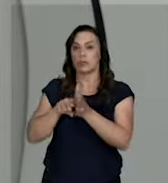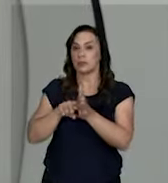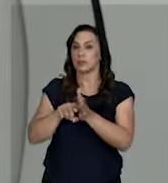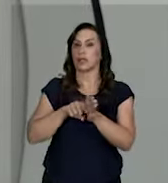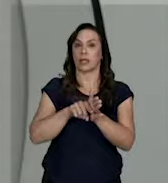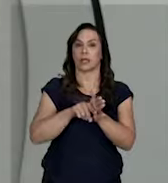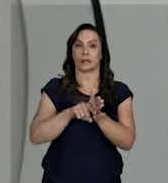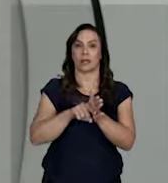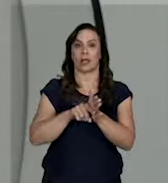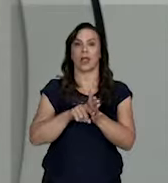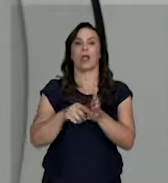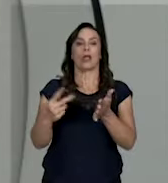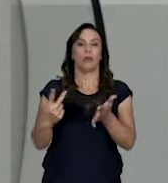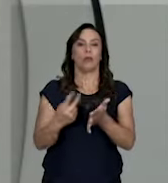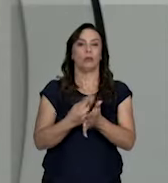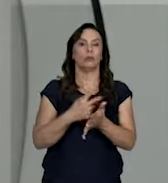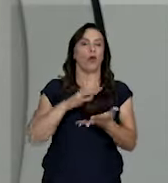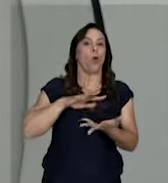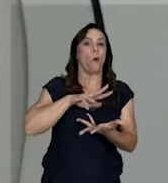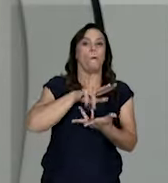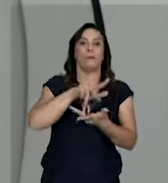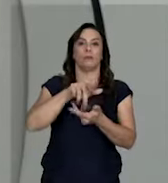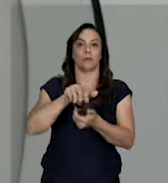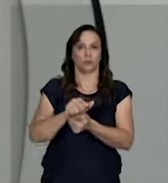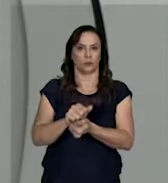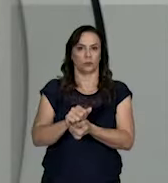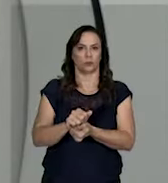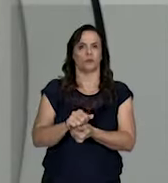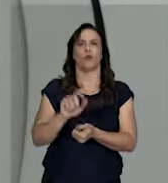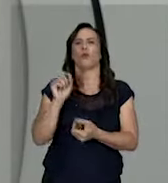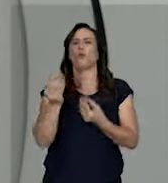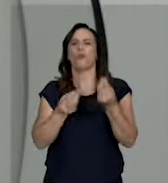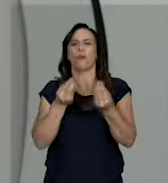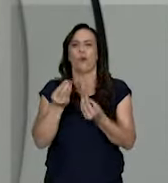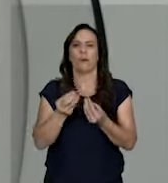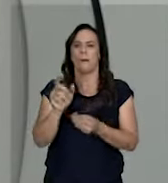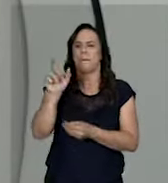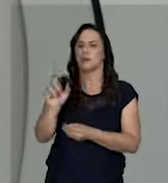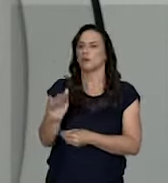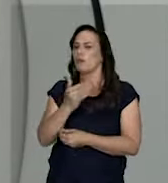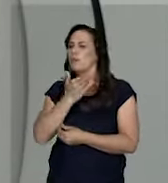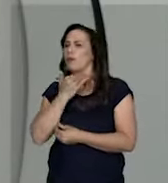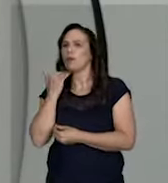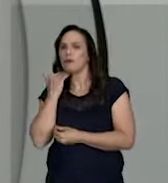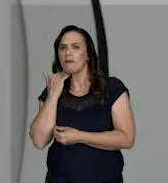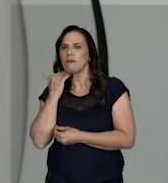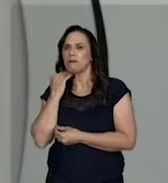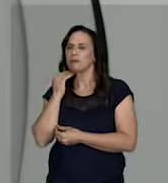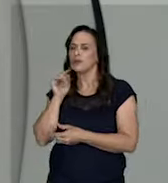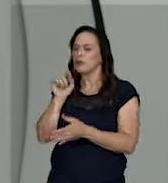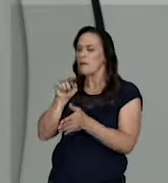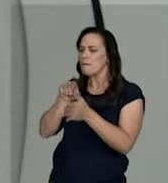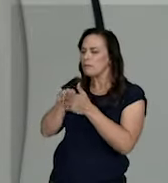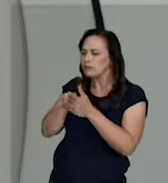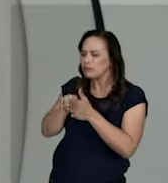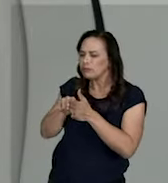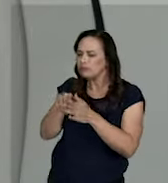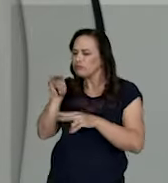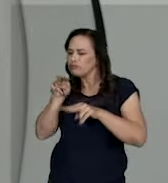os indivíduos que tiveram morte, eles pegaram o sangue dele, fizeram um estudo e viram que tem algum grau de álcool no